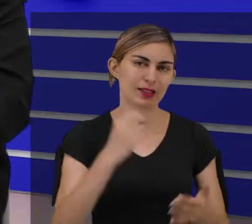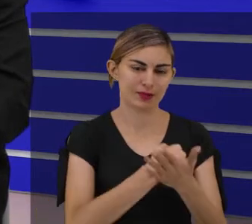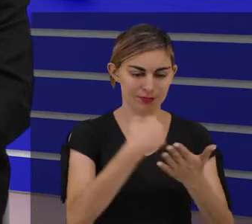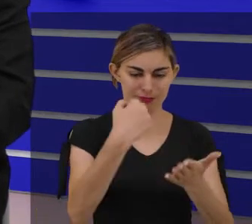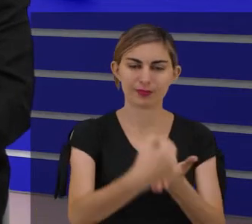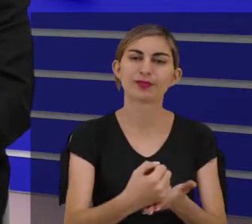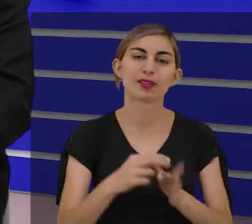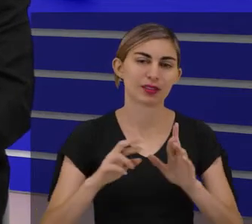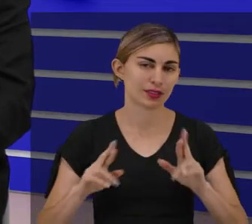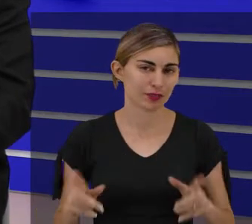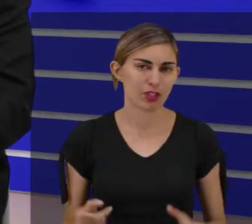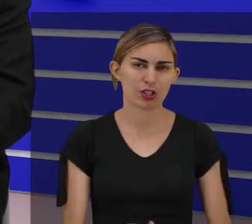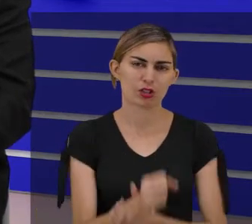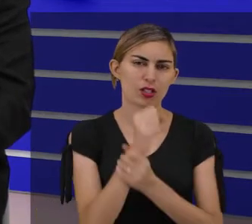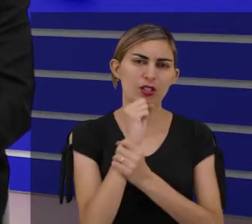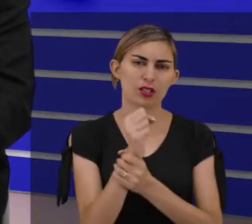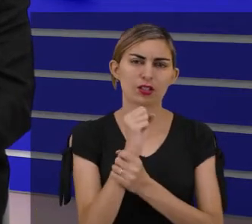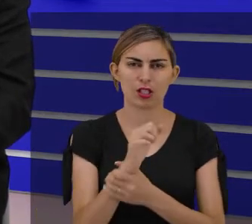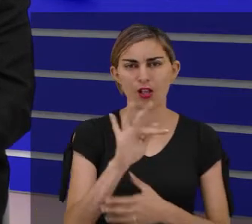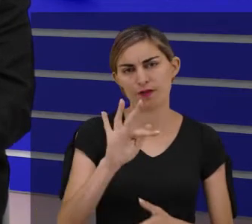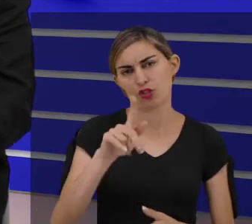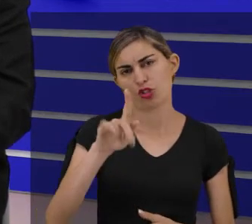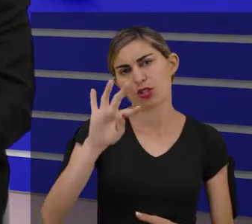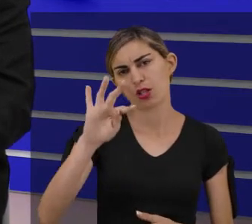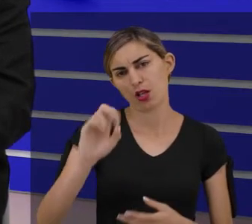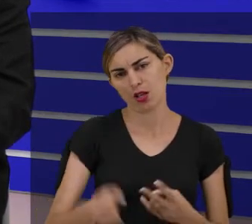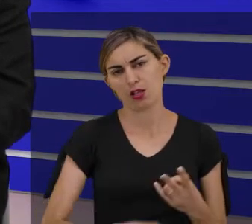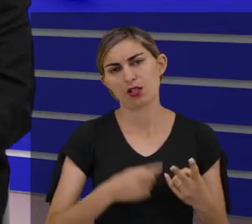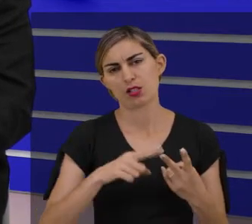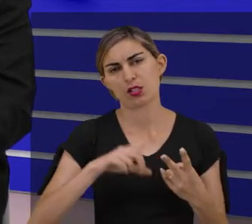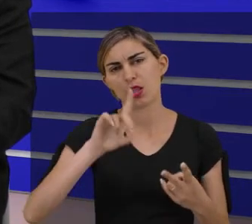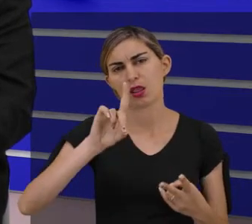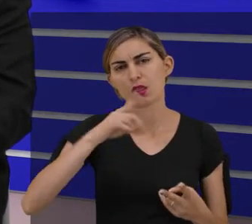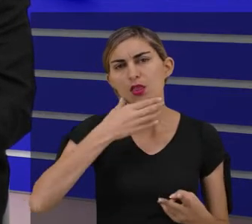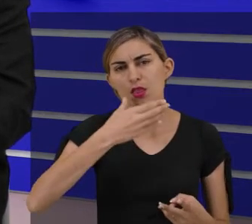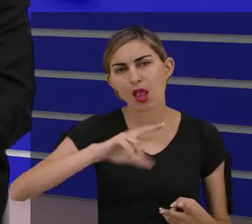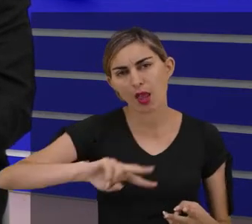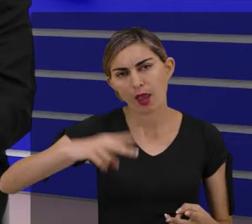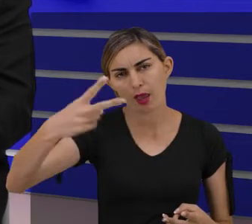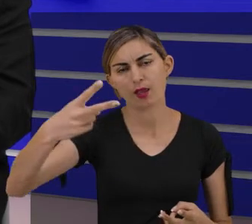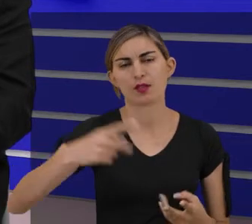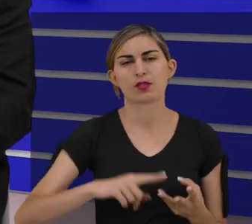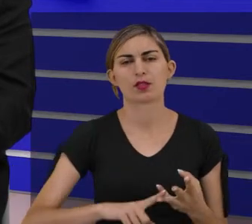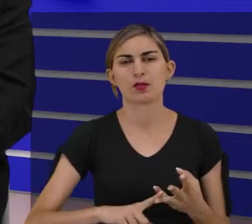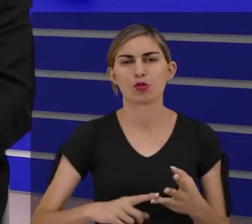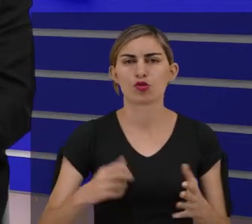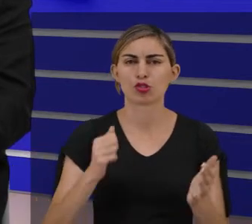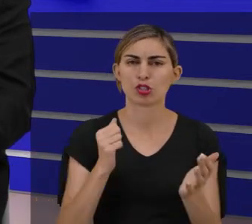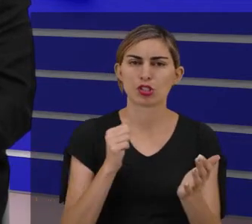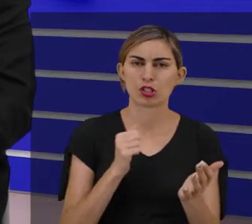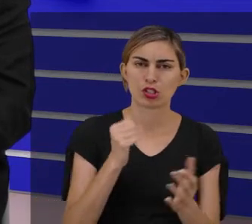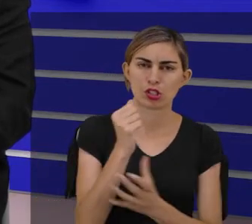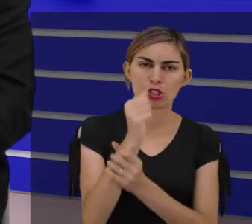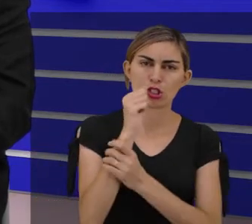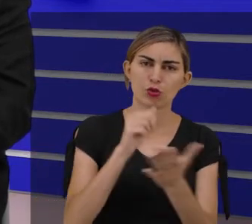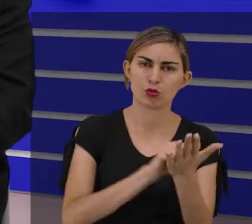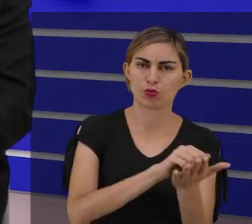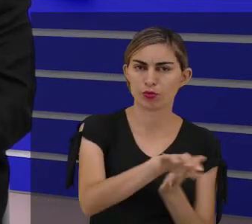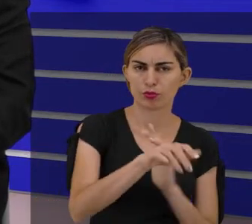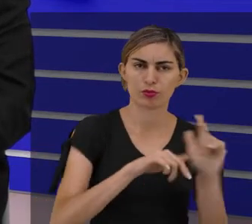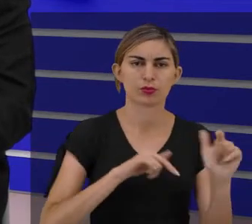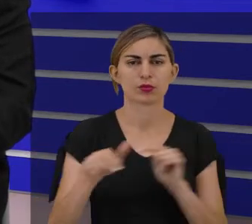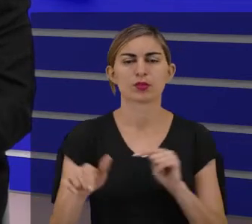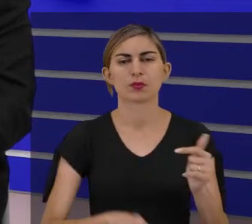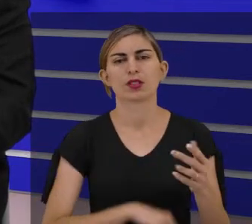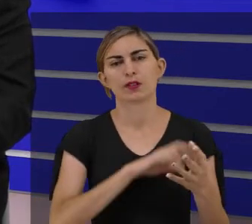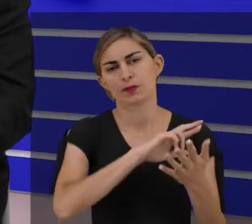trabalho. Garantias como FGTS, 13º salário, seguro-desemprego. Essas garantias são